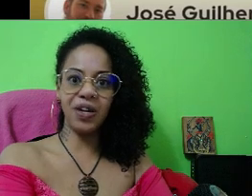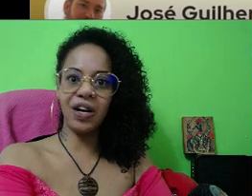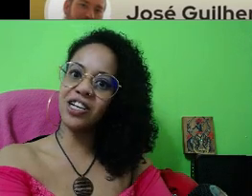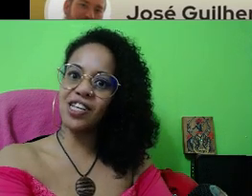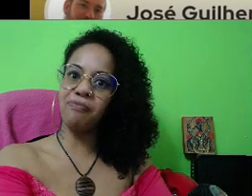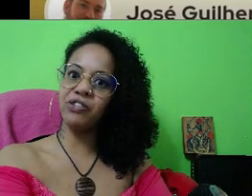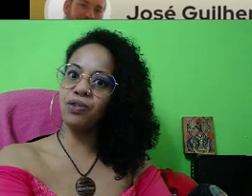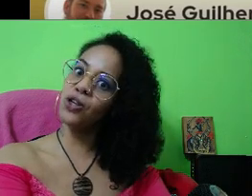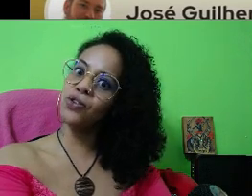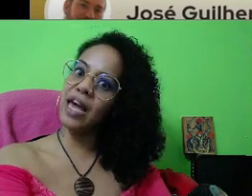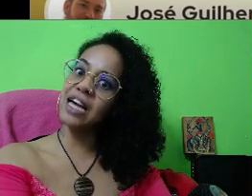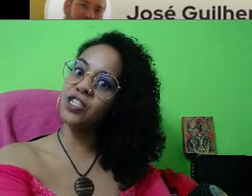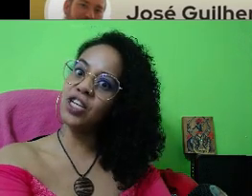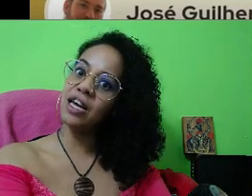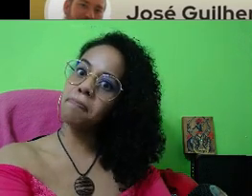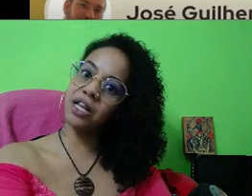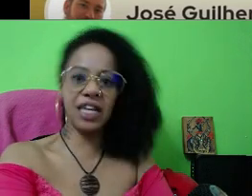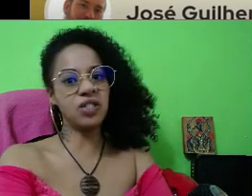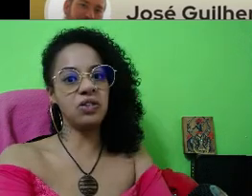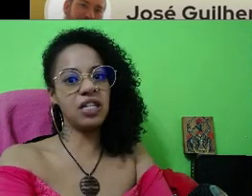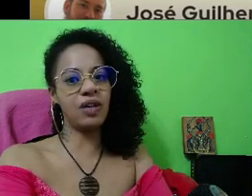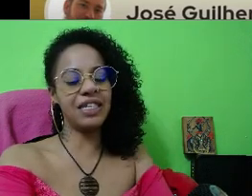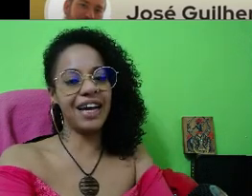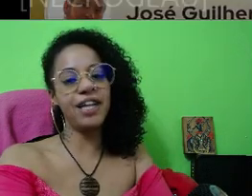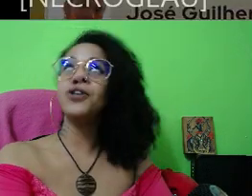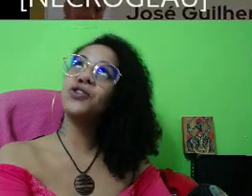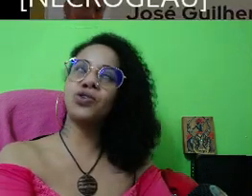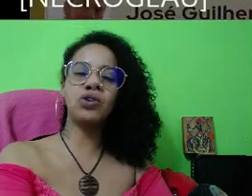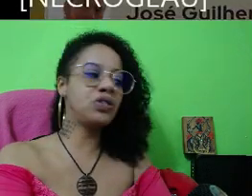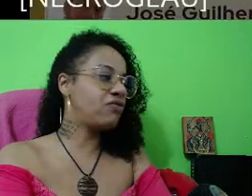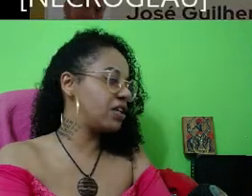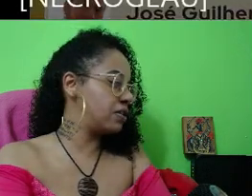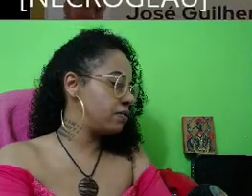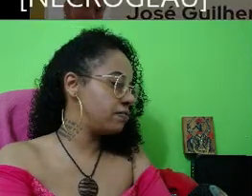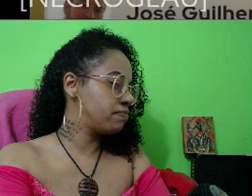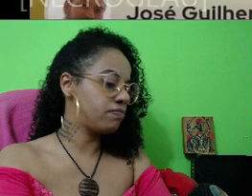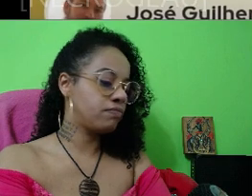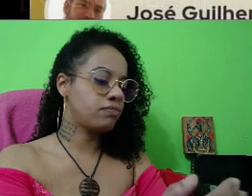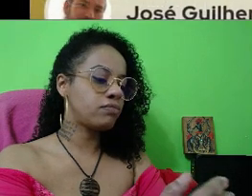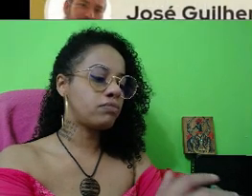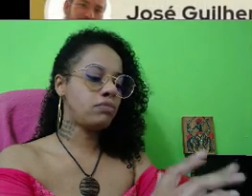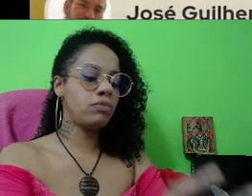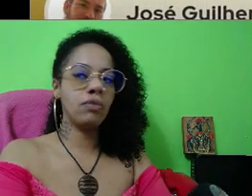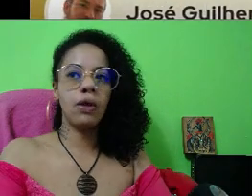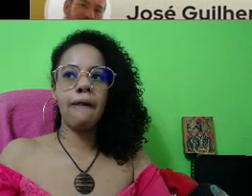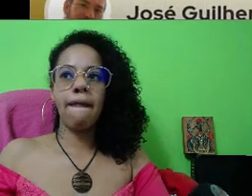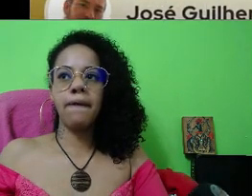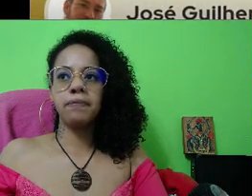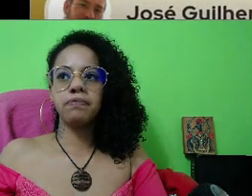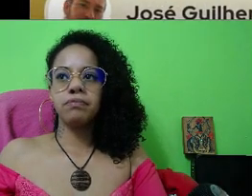Pronto agora já dá para fazer um outro react para descontexualizar tudo que eu estou falando